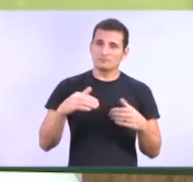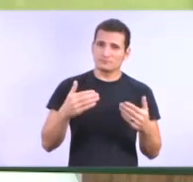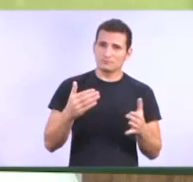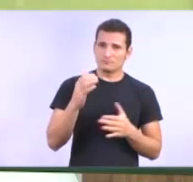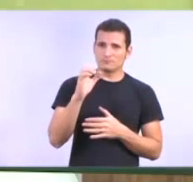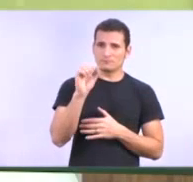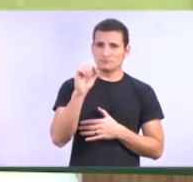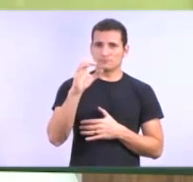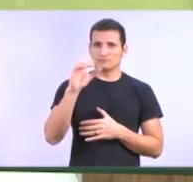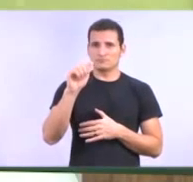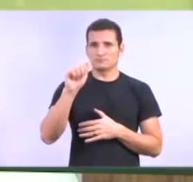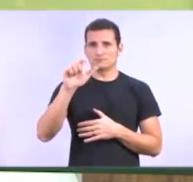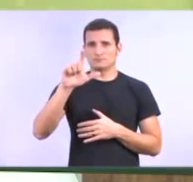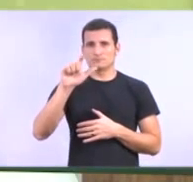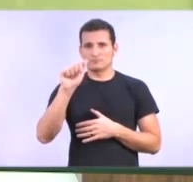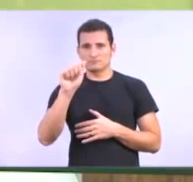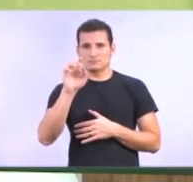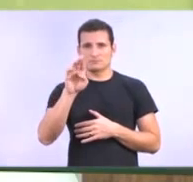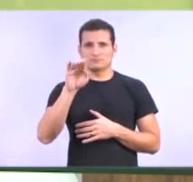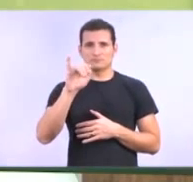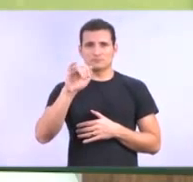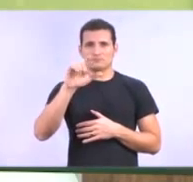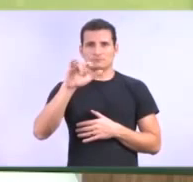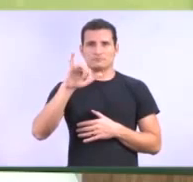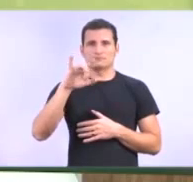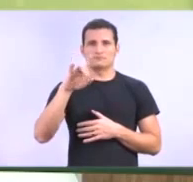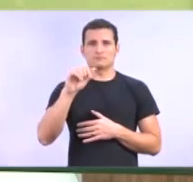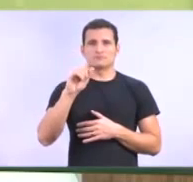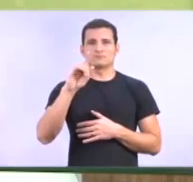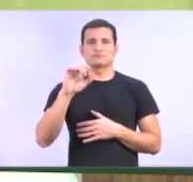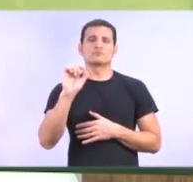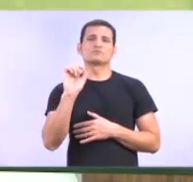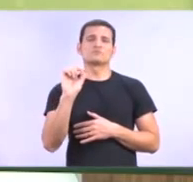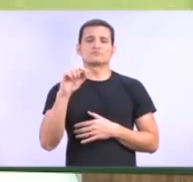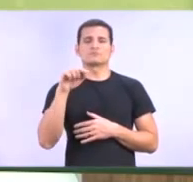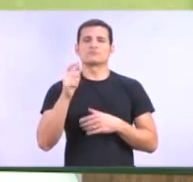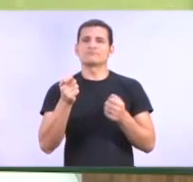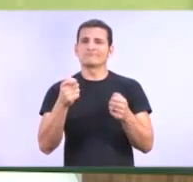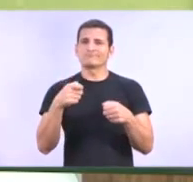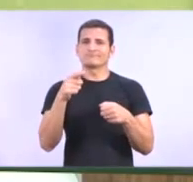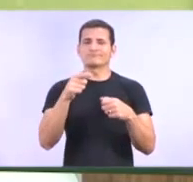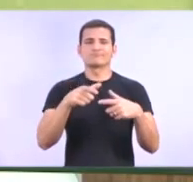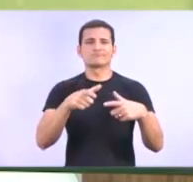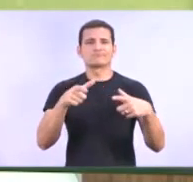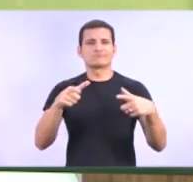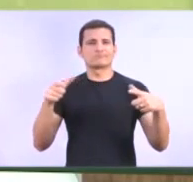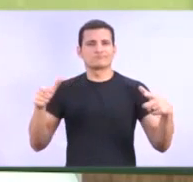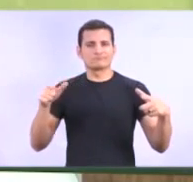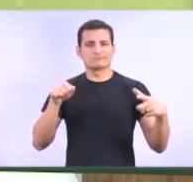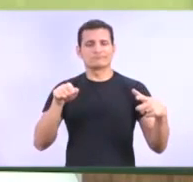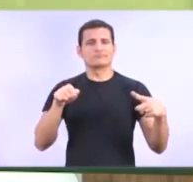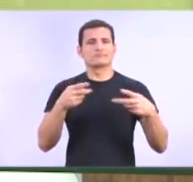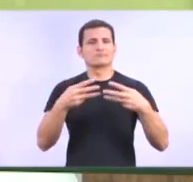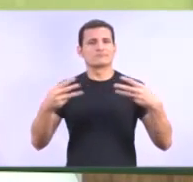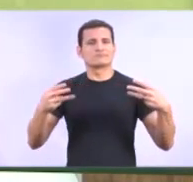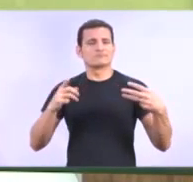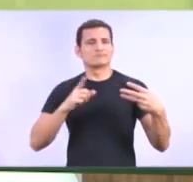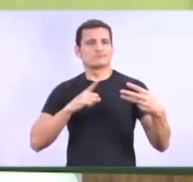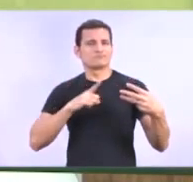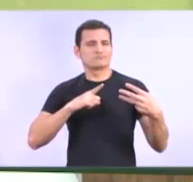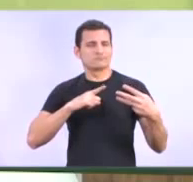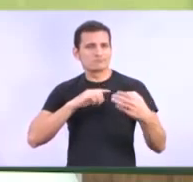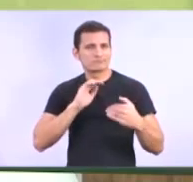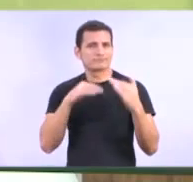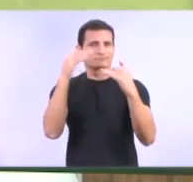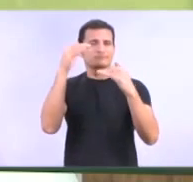escalabilidade, exatamente, ela vai permitir que você cresça mantendo o desempenho da rede. Imagina, como o professor